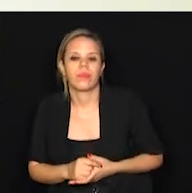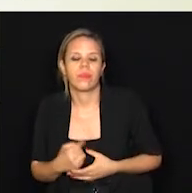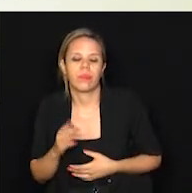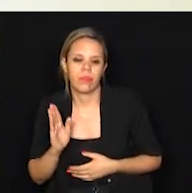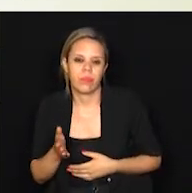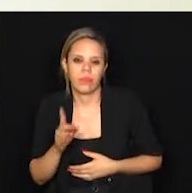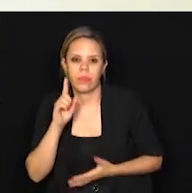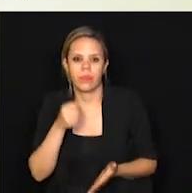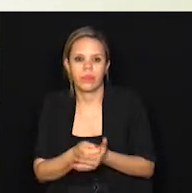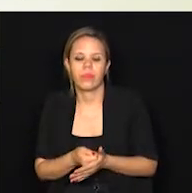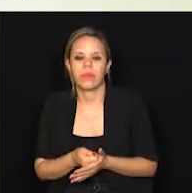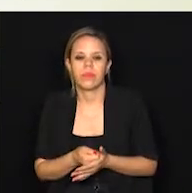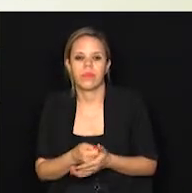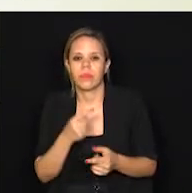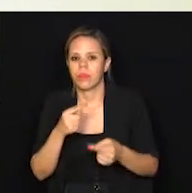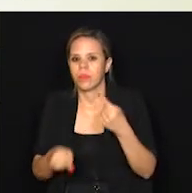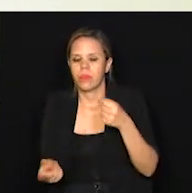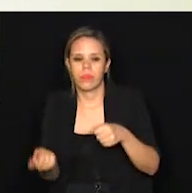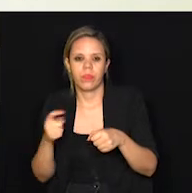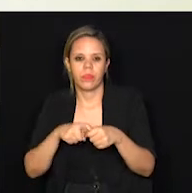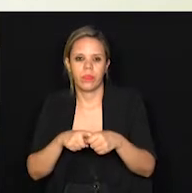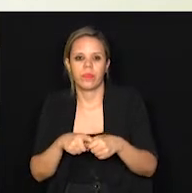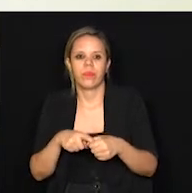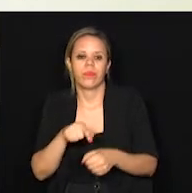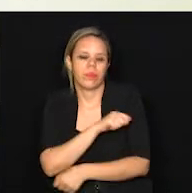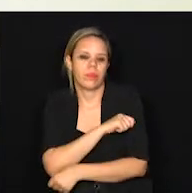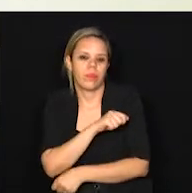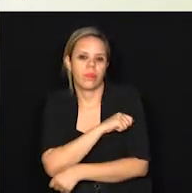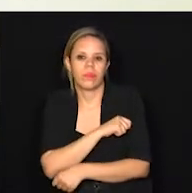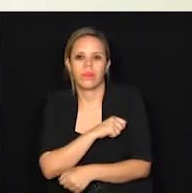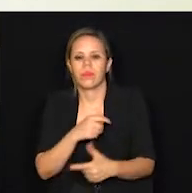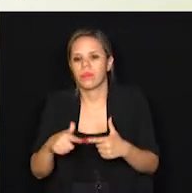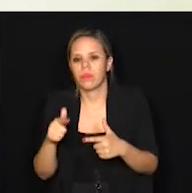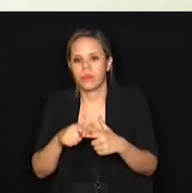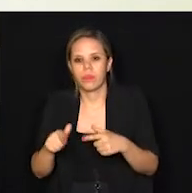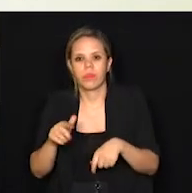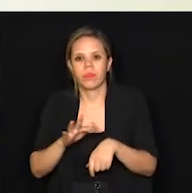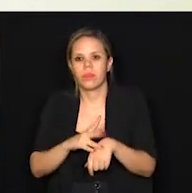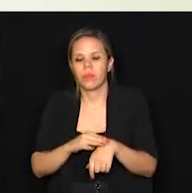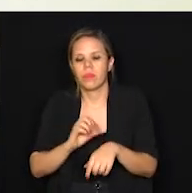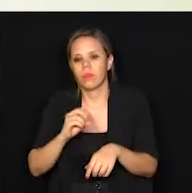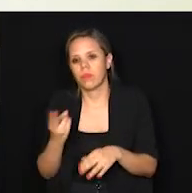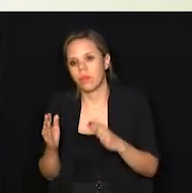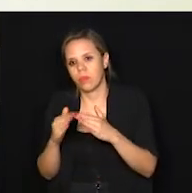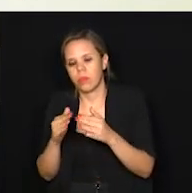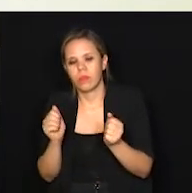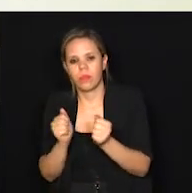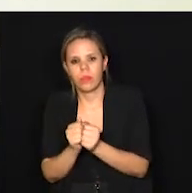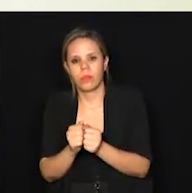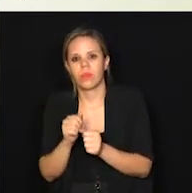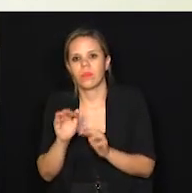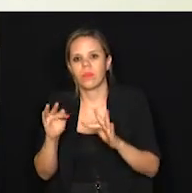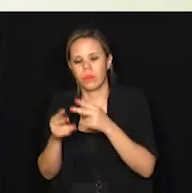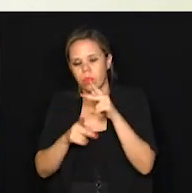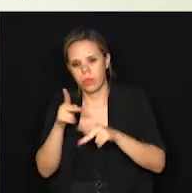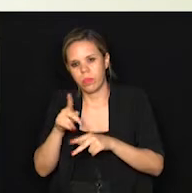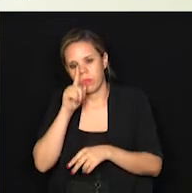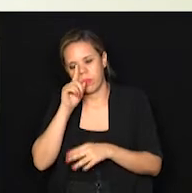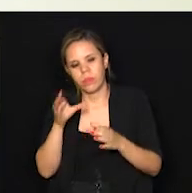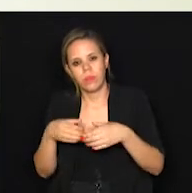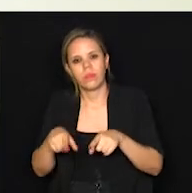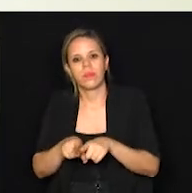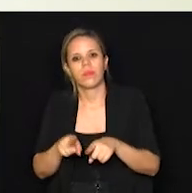gente também tem essas preocupações. Em contrapartida, a gente vai hoje trabalhar um pouco, se 80% dos